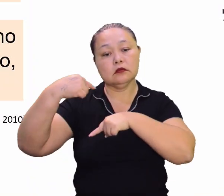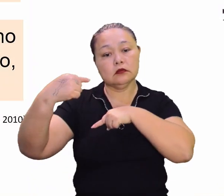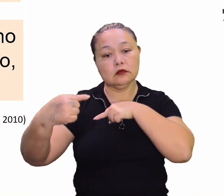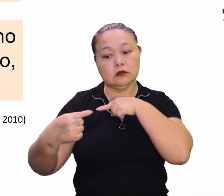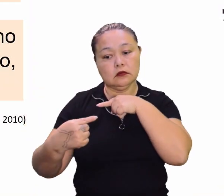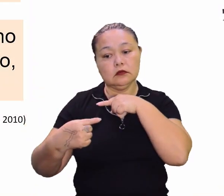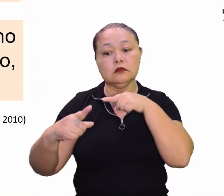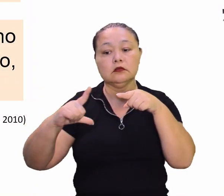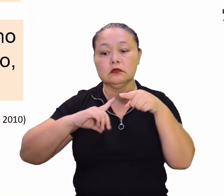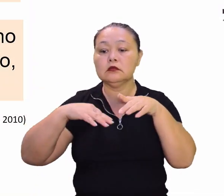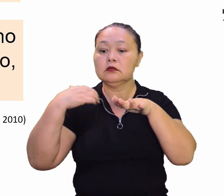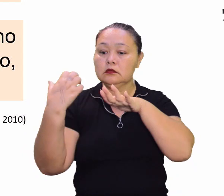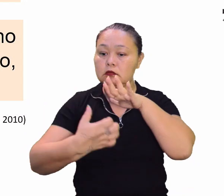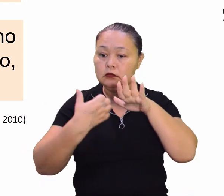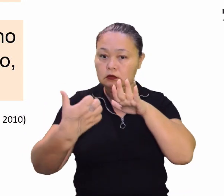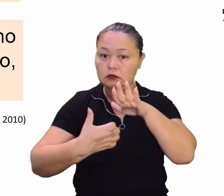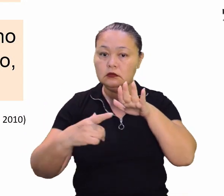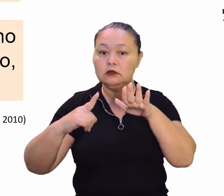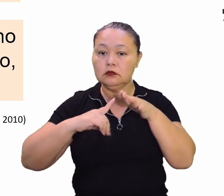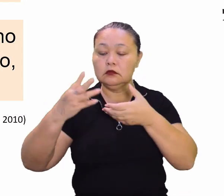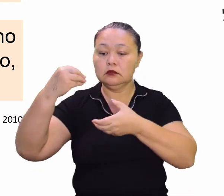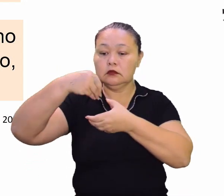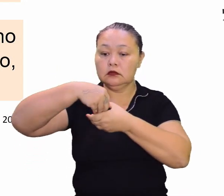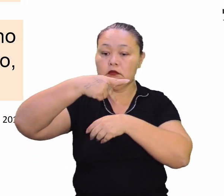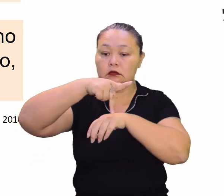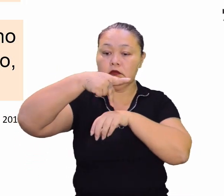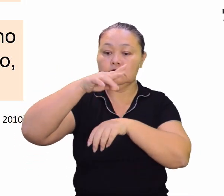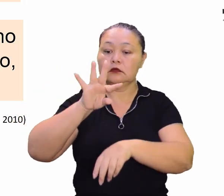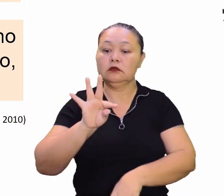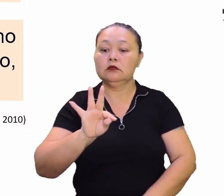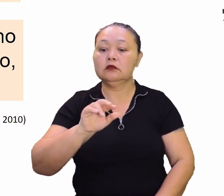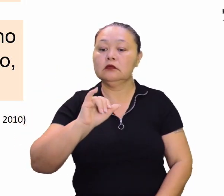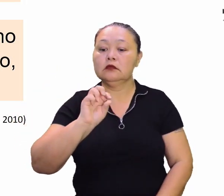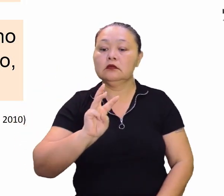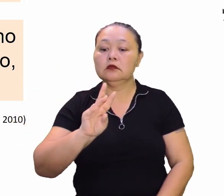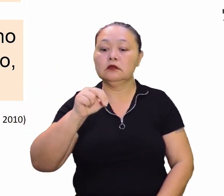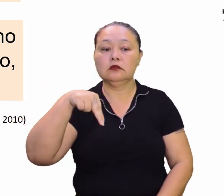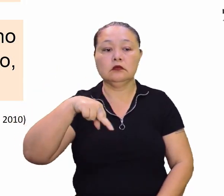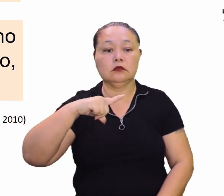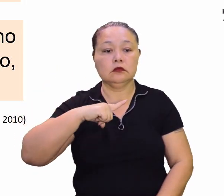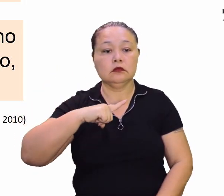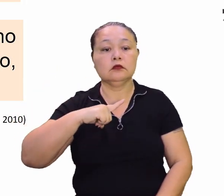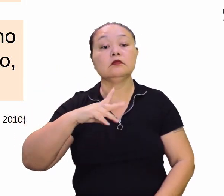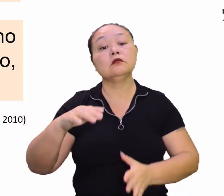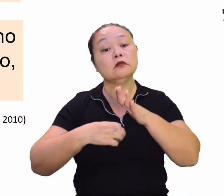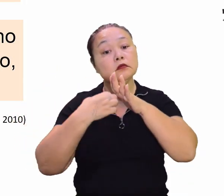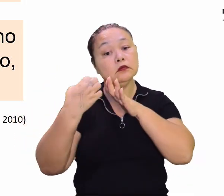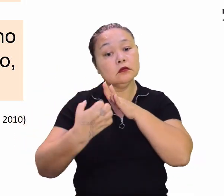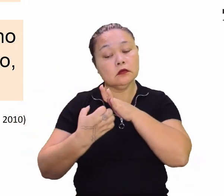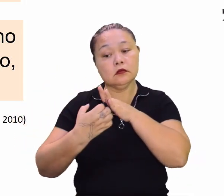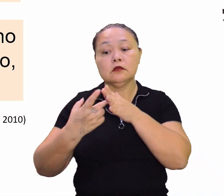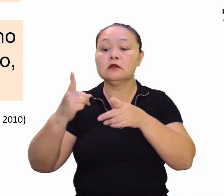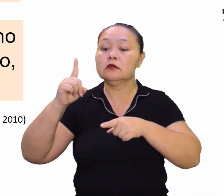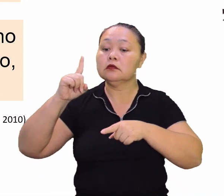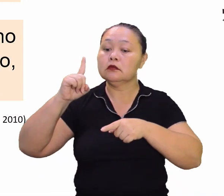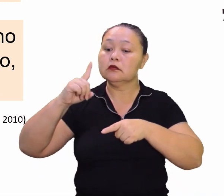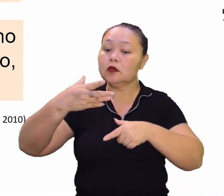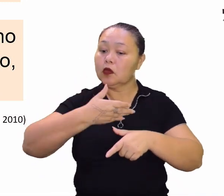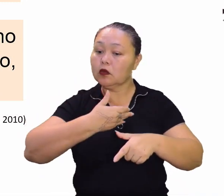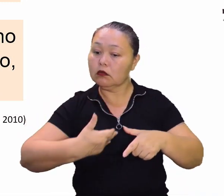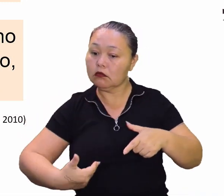Após o processo de industrialização de Taiwan, suas empresas transnacionais